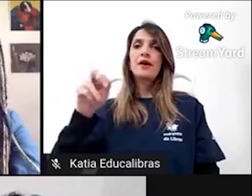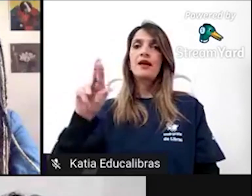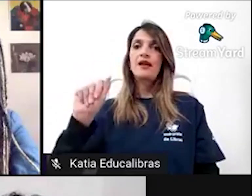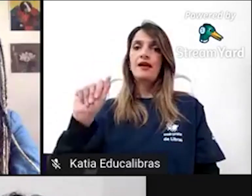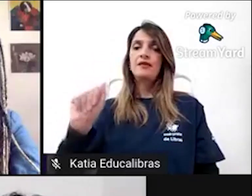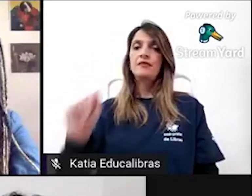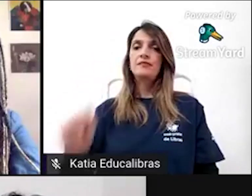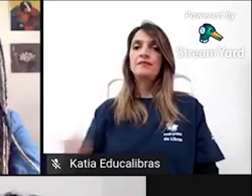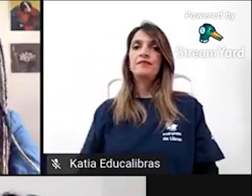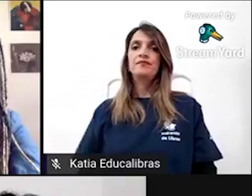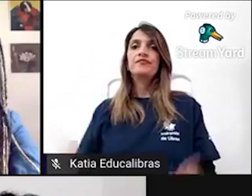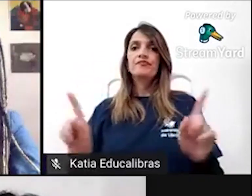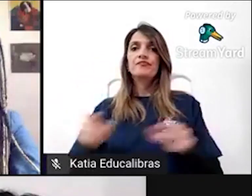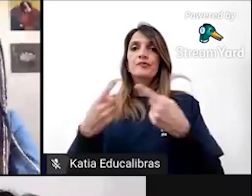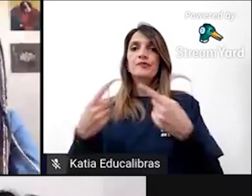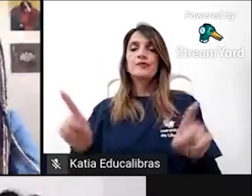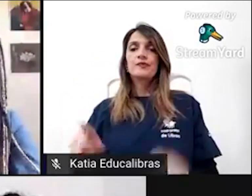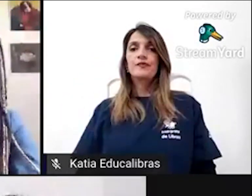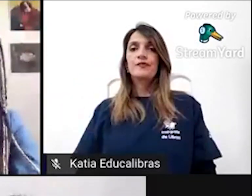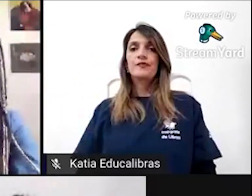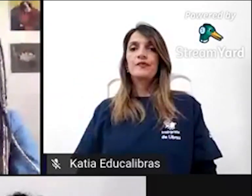E essa música que eu vou fazer.